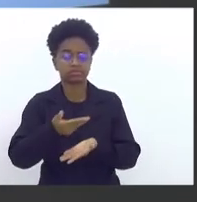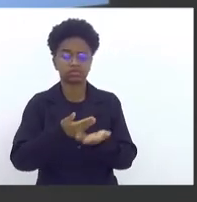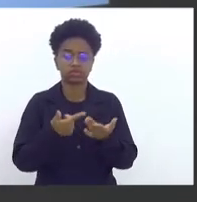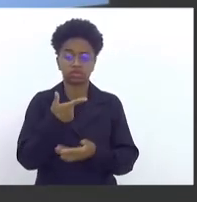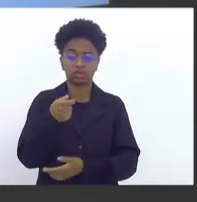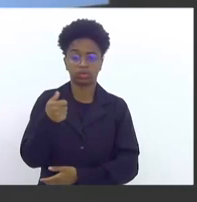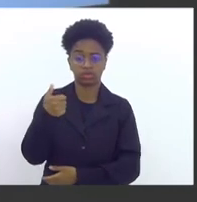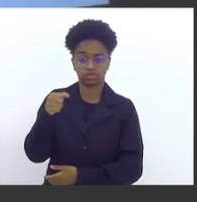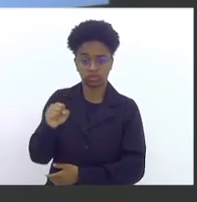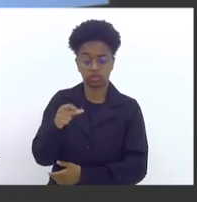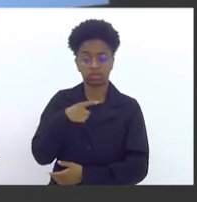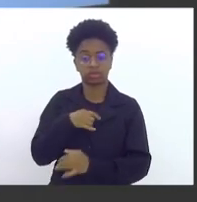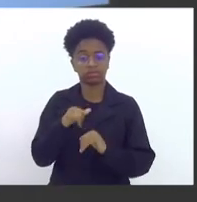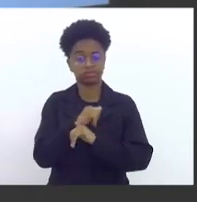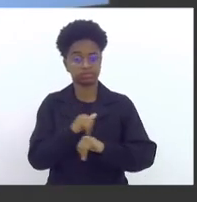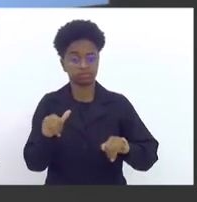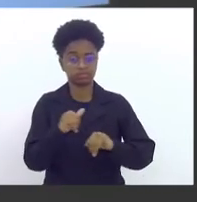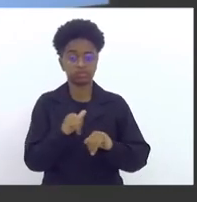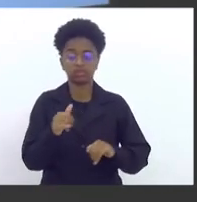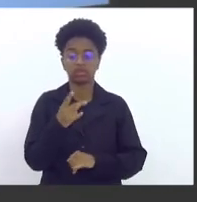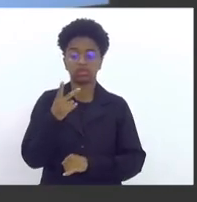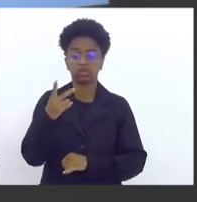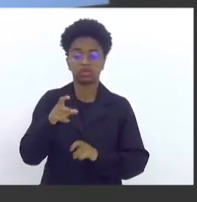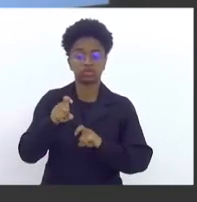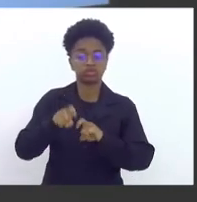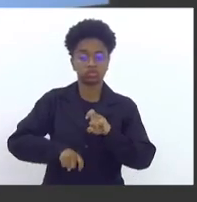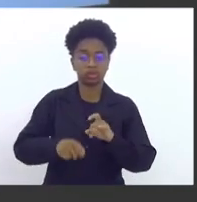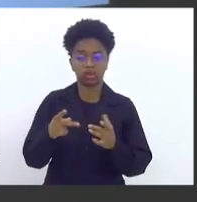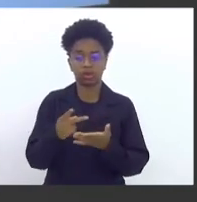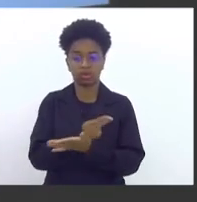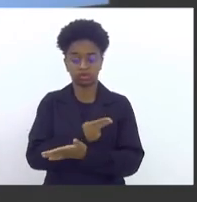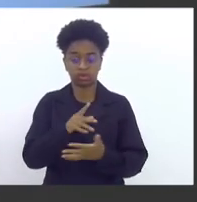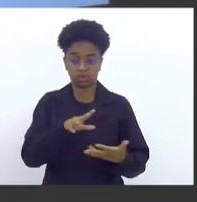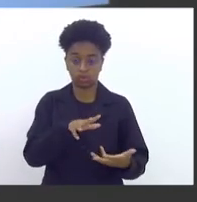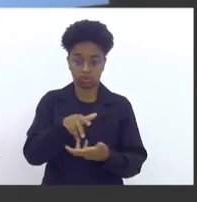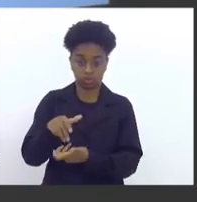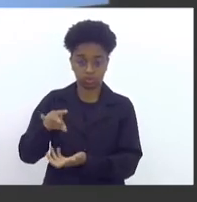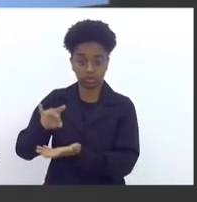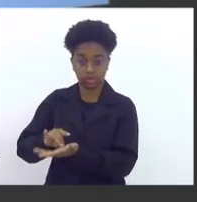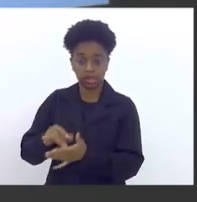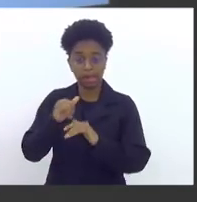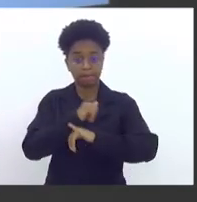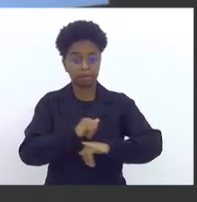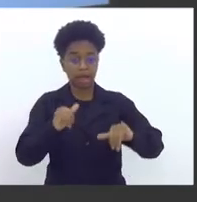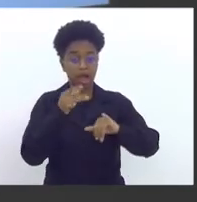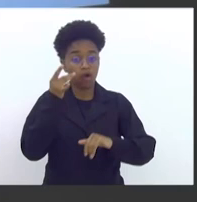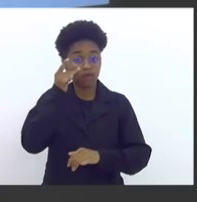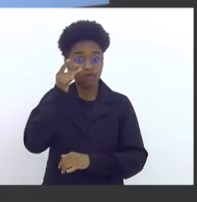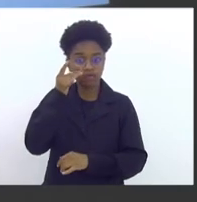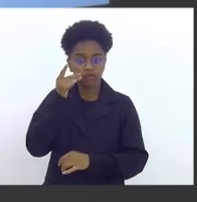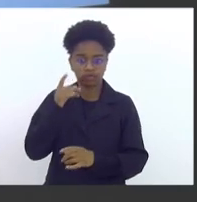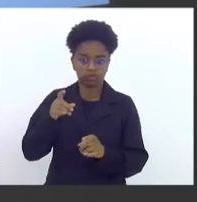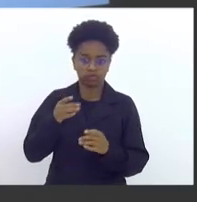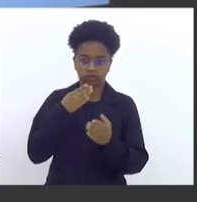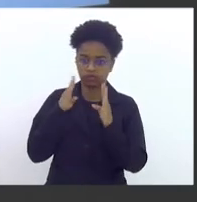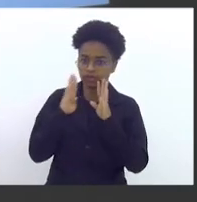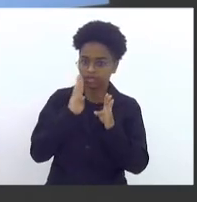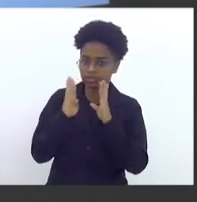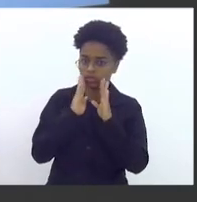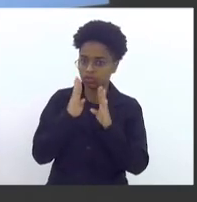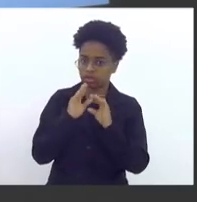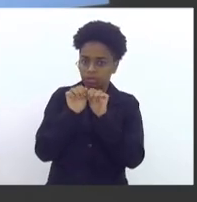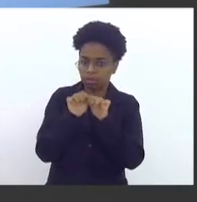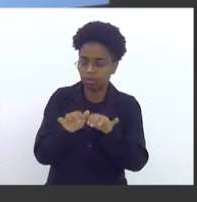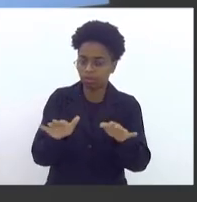foi noticiado né os dois primeiros casos de estupros no mundo real transmitidos ao vivo pelo Facebook né nos